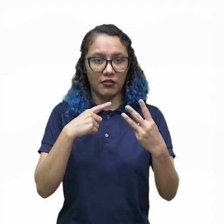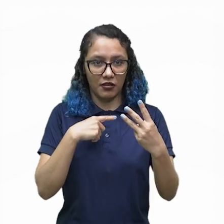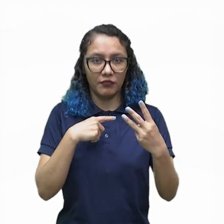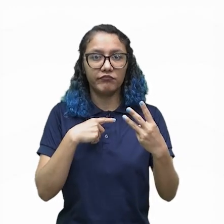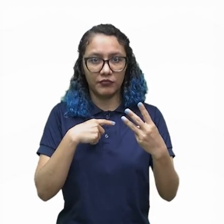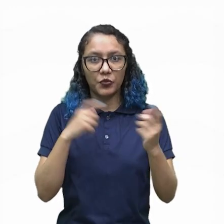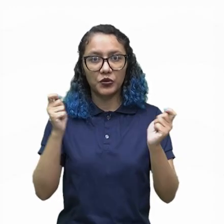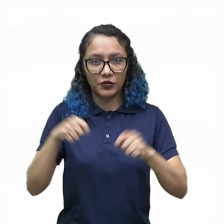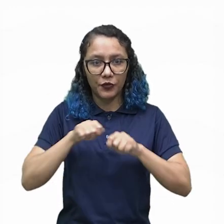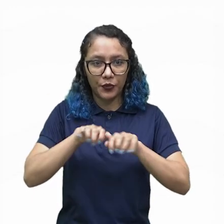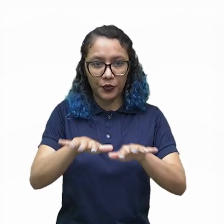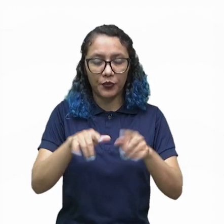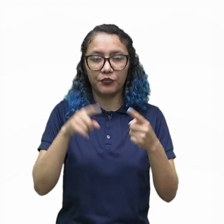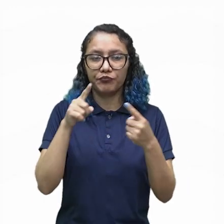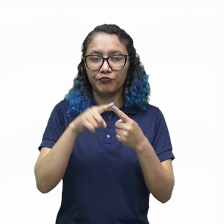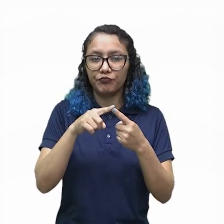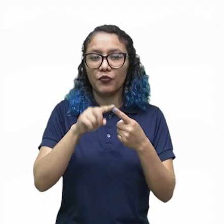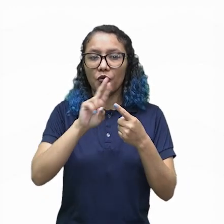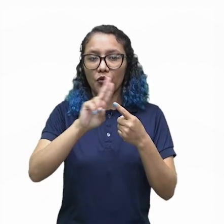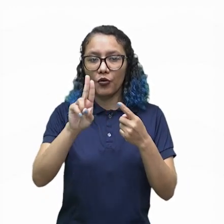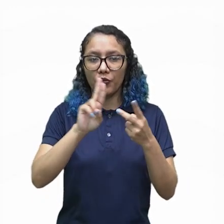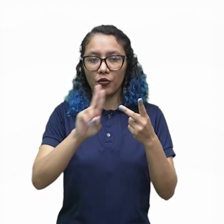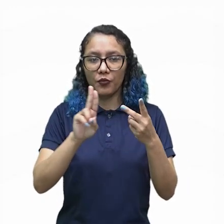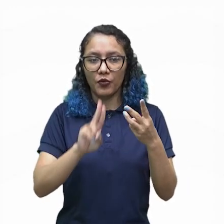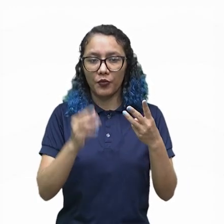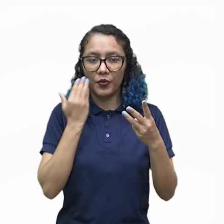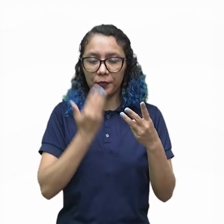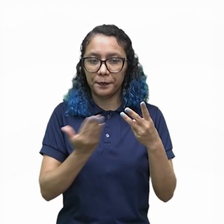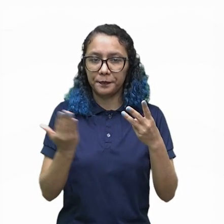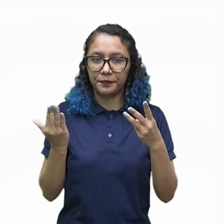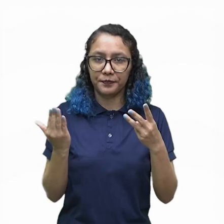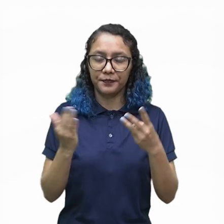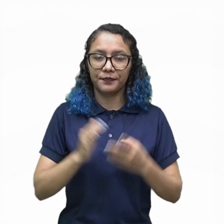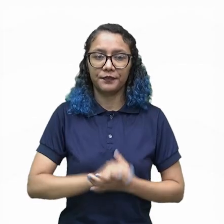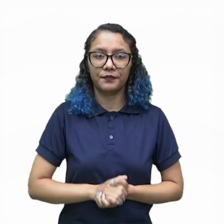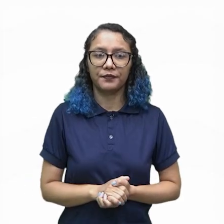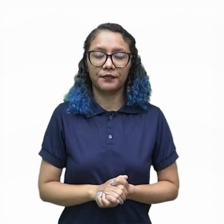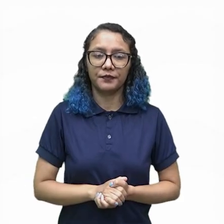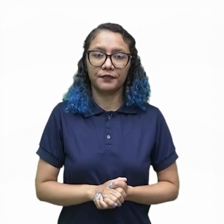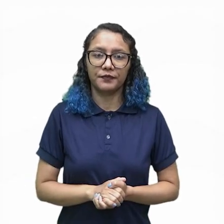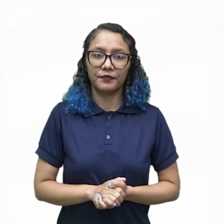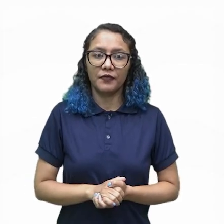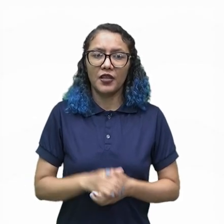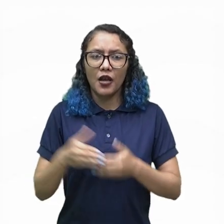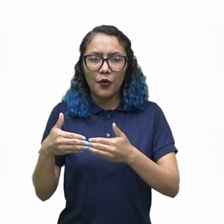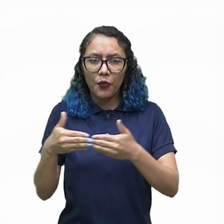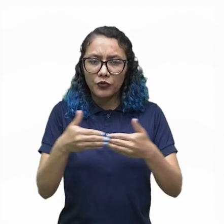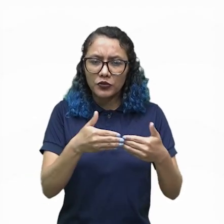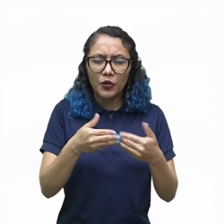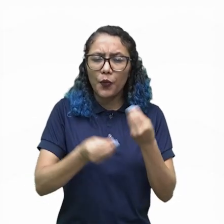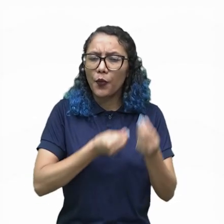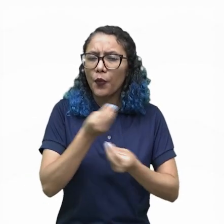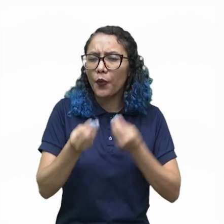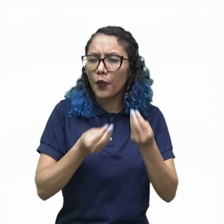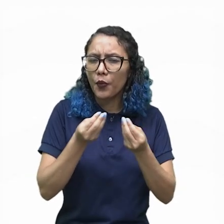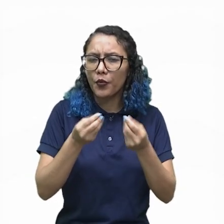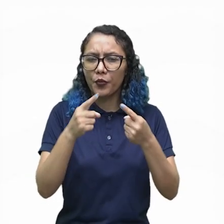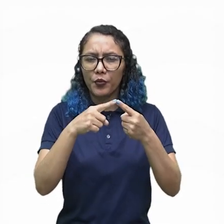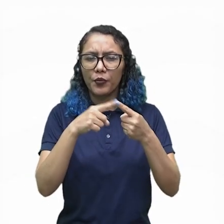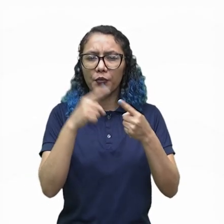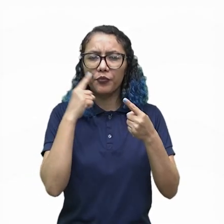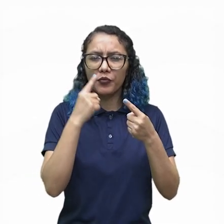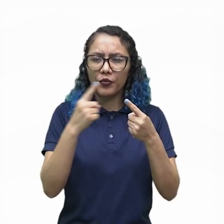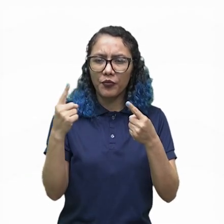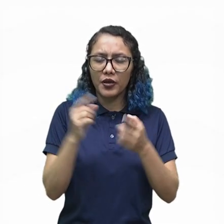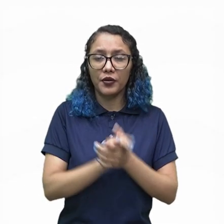calor, que é a condução, a convecção e a radiação, né? Na condução ocorre a transmissão por